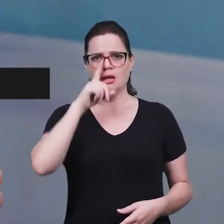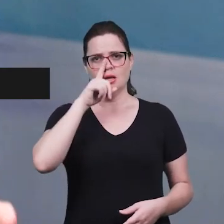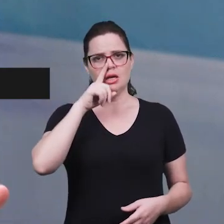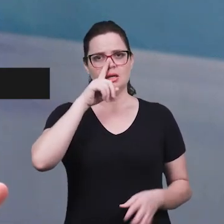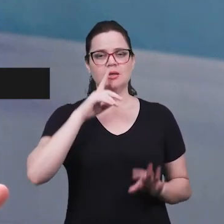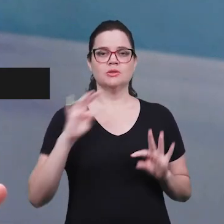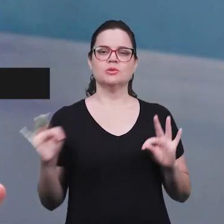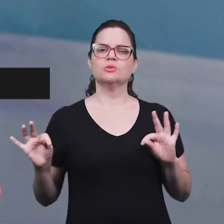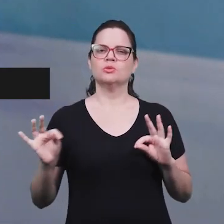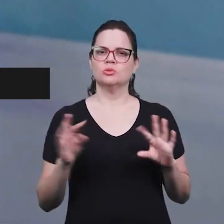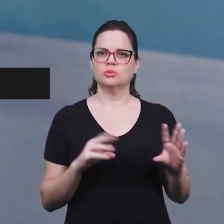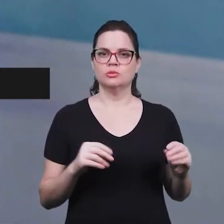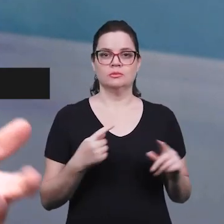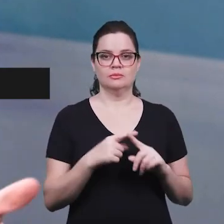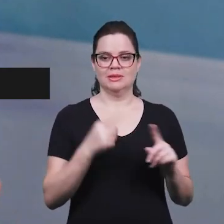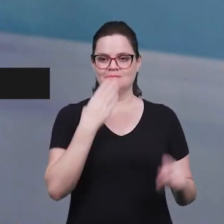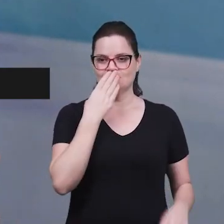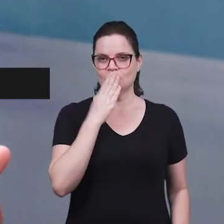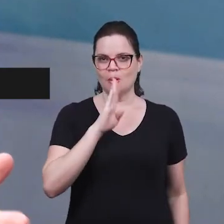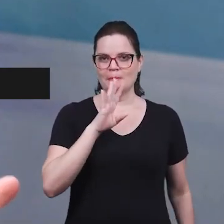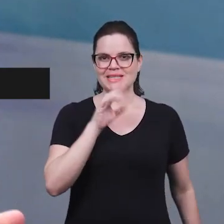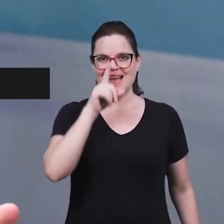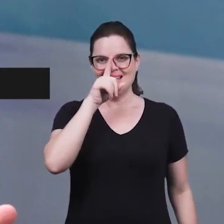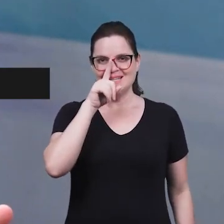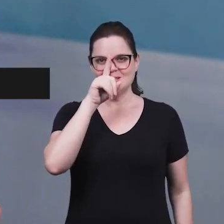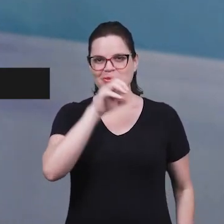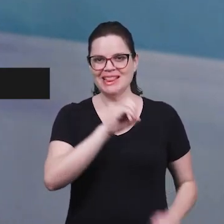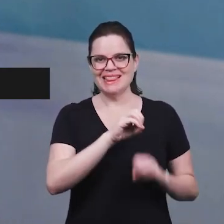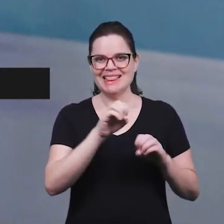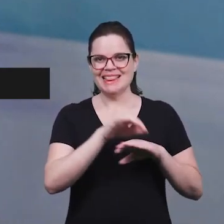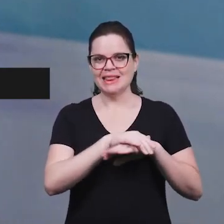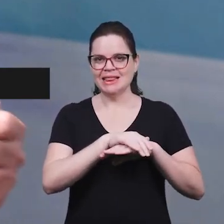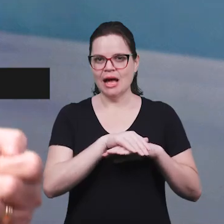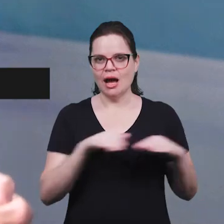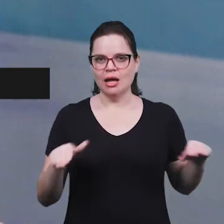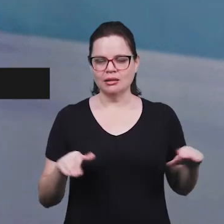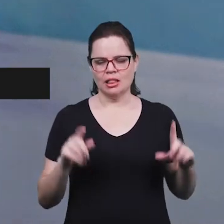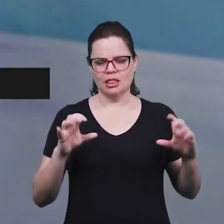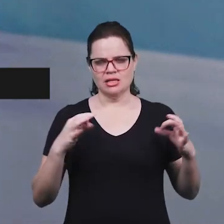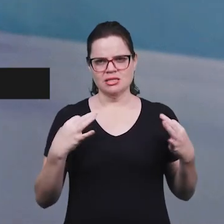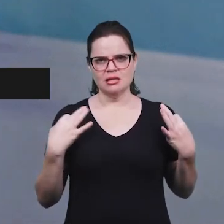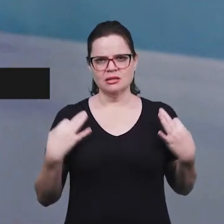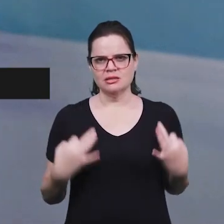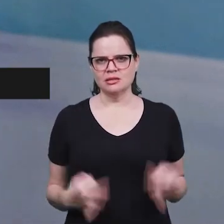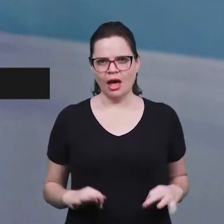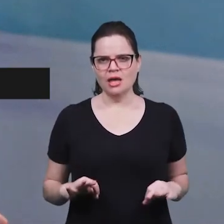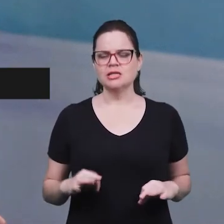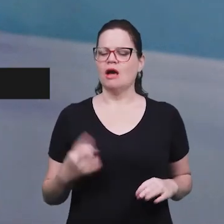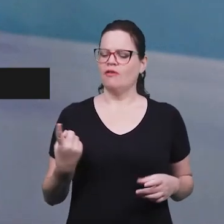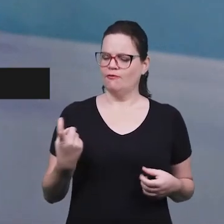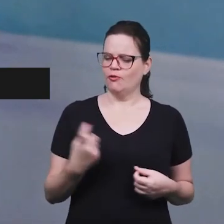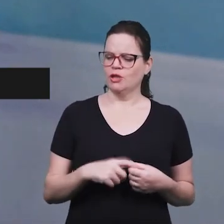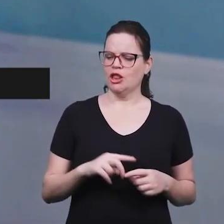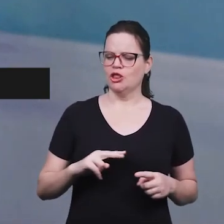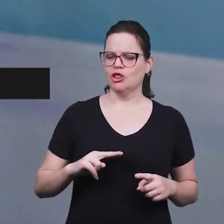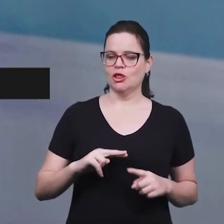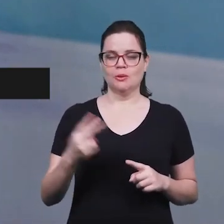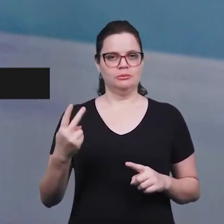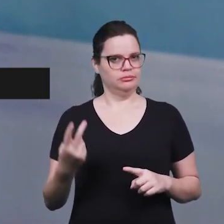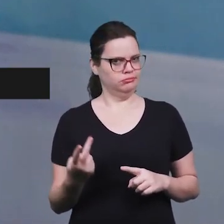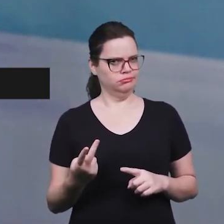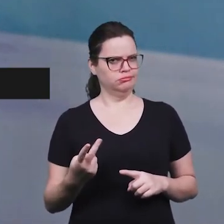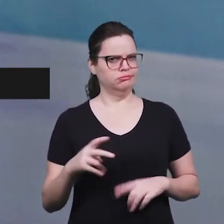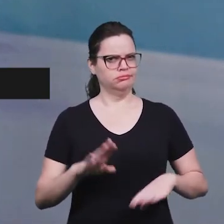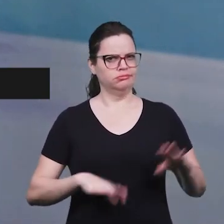é medido esses riscos, mas as promessas de risco zero, de retorno garantido, nós vivemos numa economia